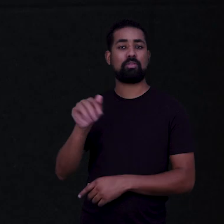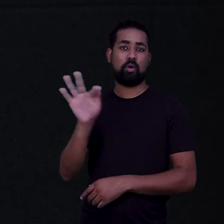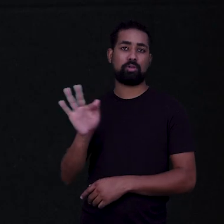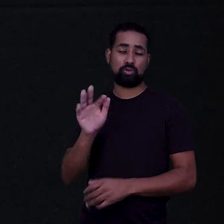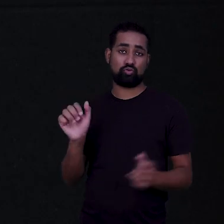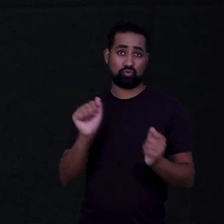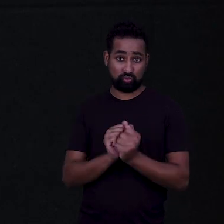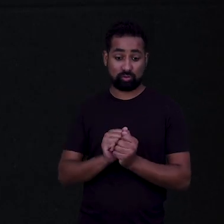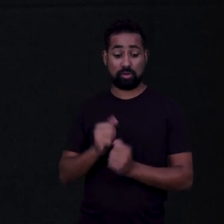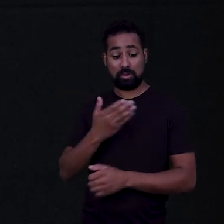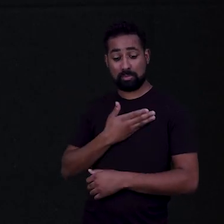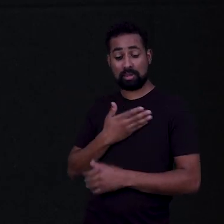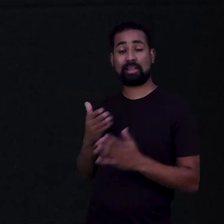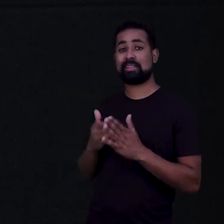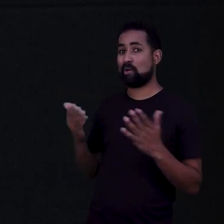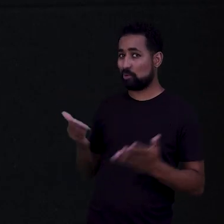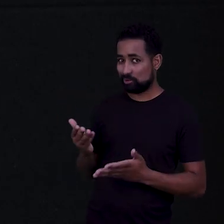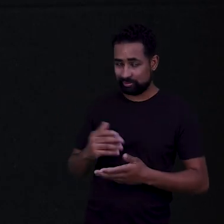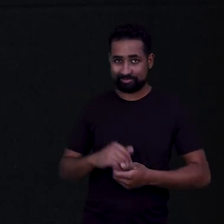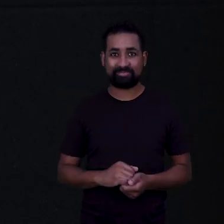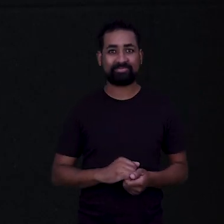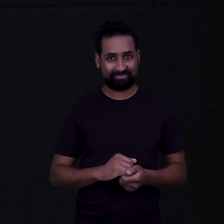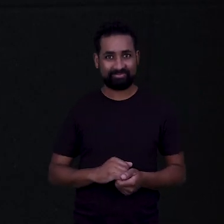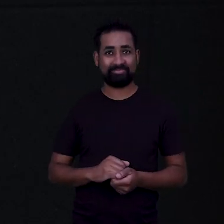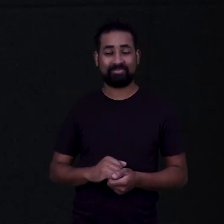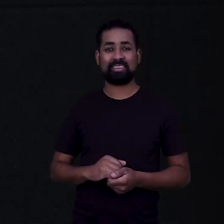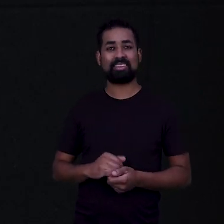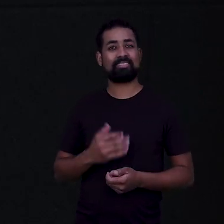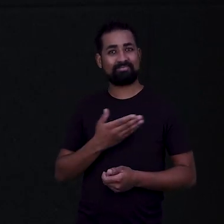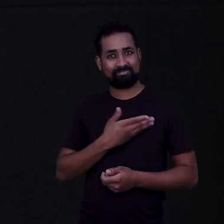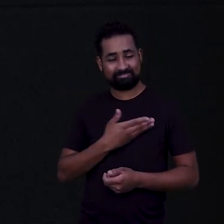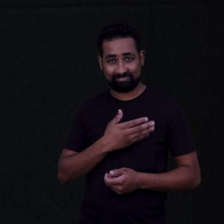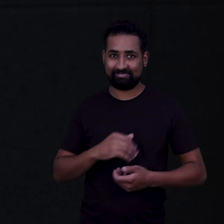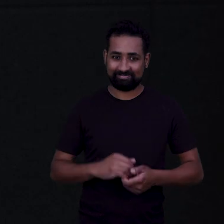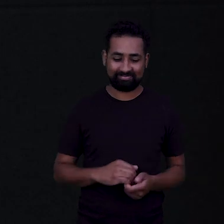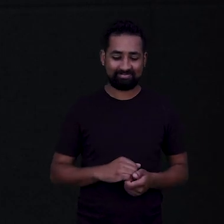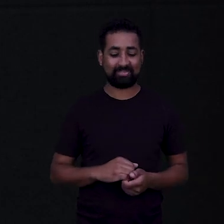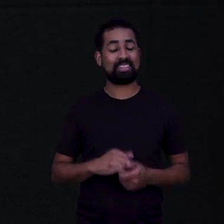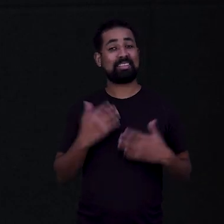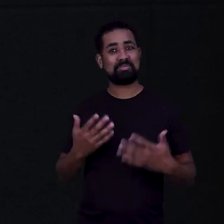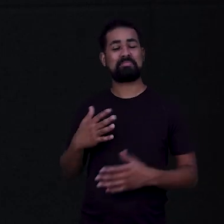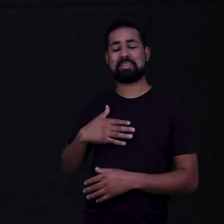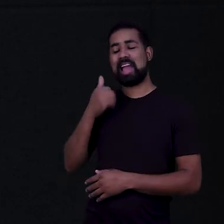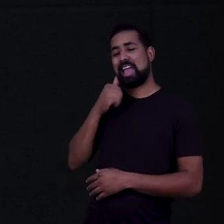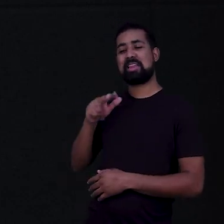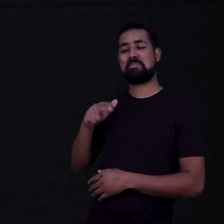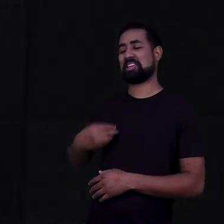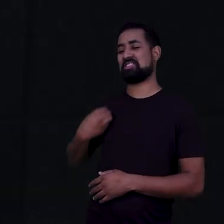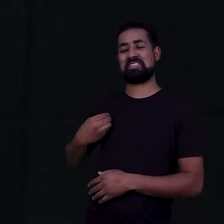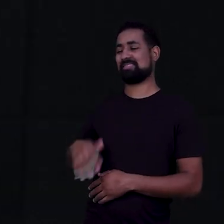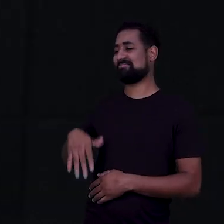juntos. É a minha mãozinha que eu brinco com ela, Eliane Paulino, minha irmã de